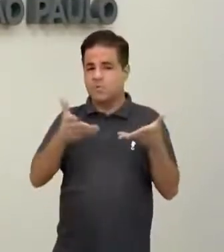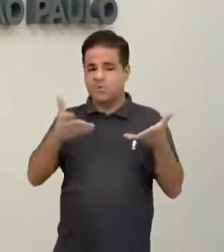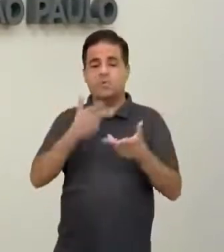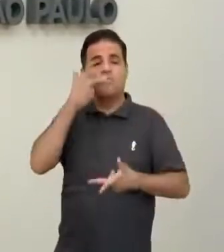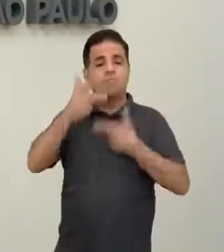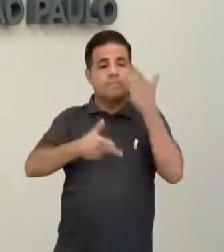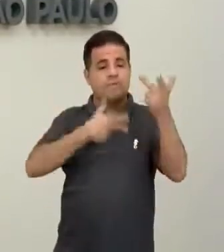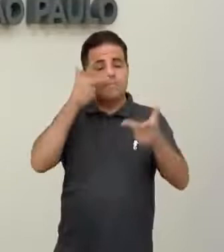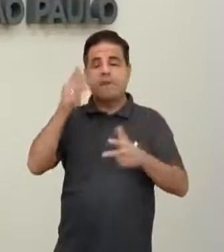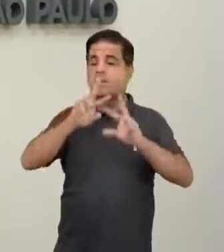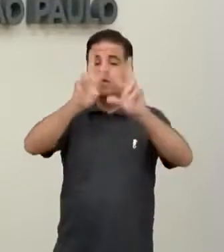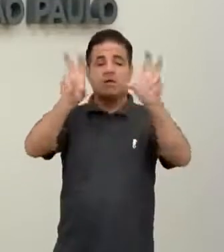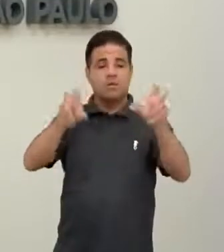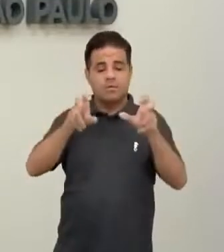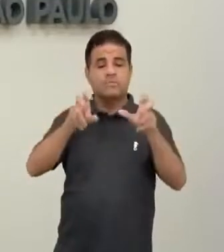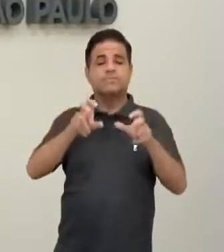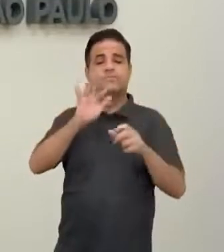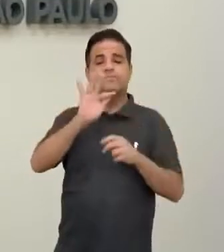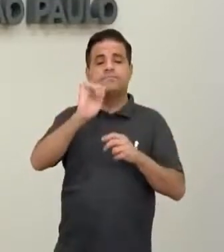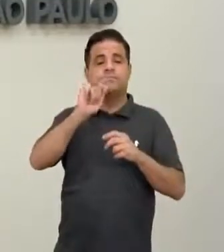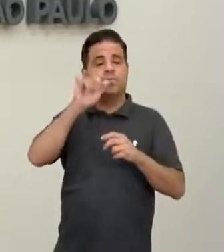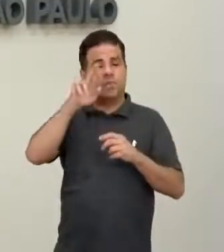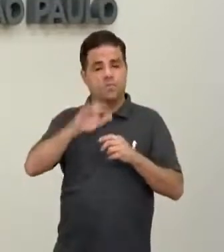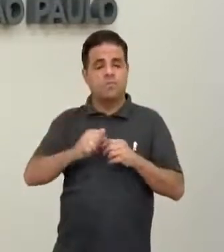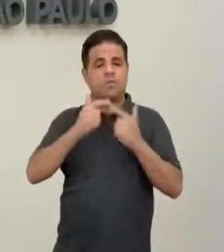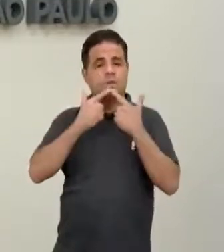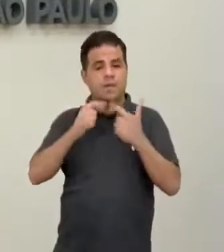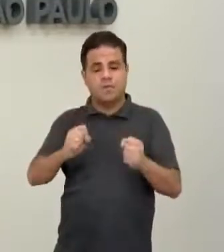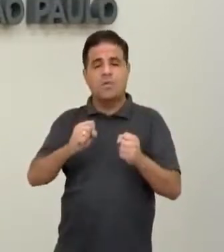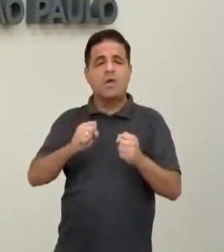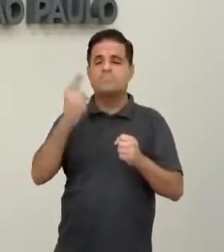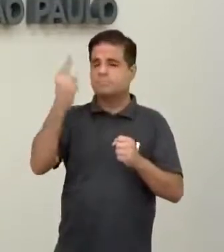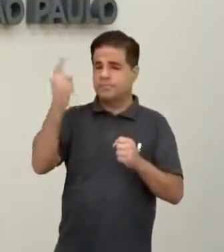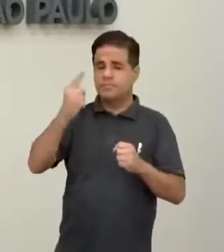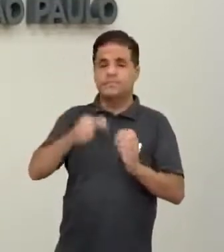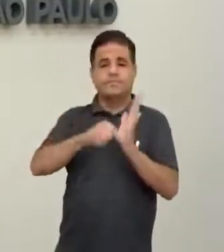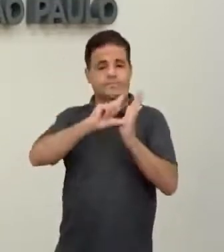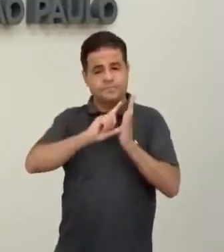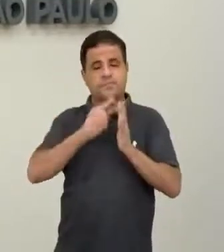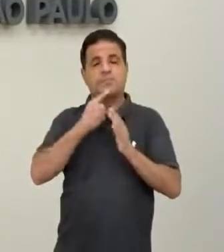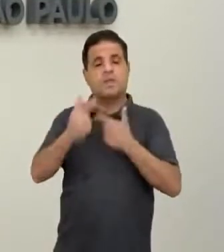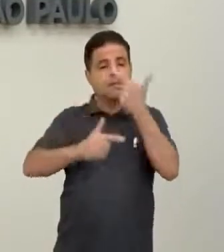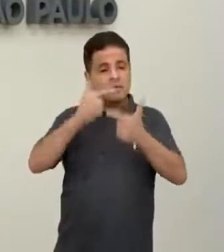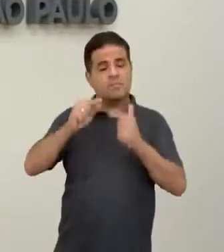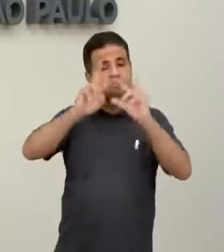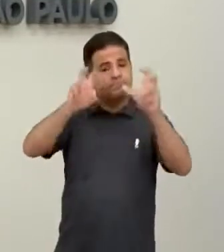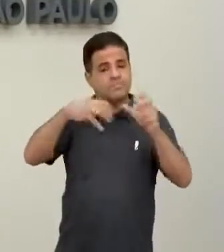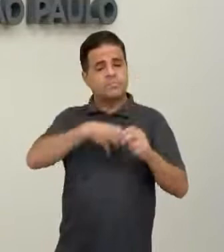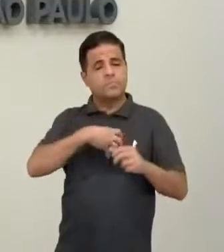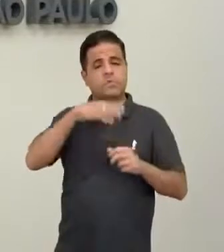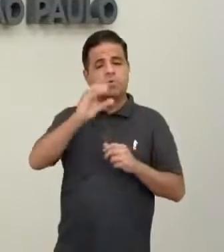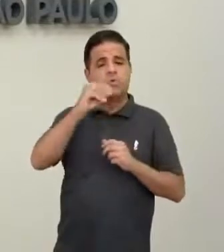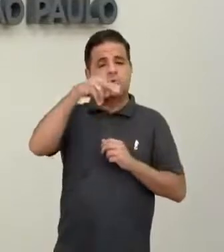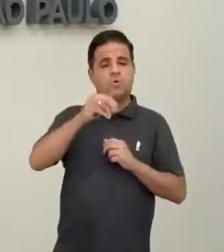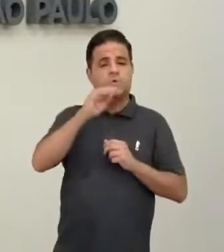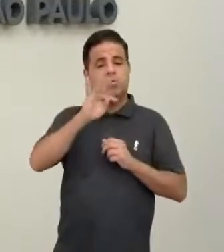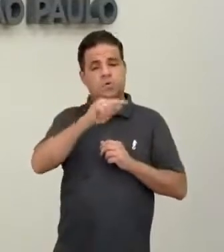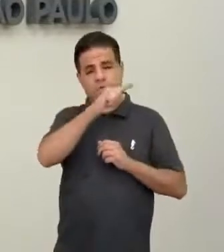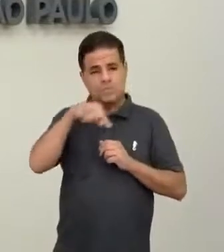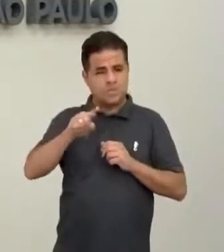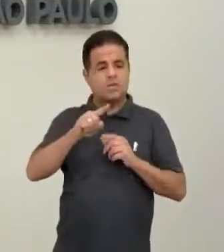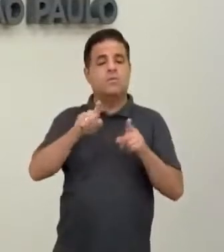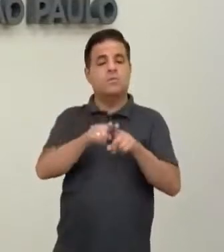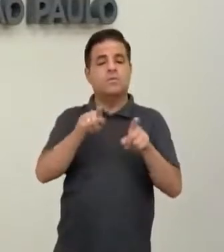gente vai falar um pouquinho aí sobre essa questão da figura de linguagem. Primeiro, antes de falar de figura de linguagem, trabalhar o sentido de conotação e